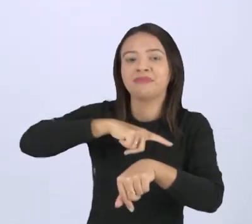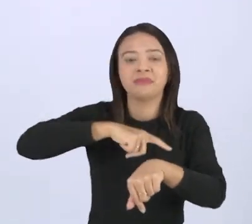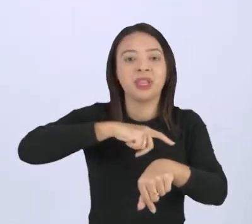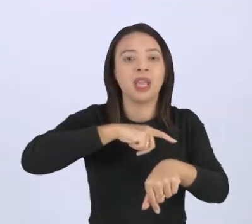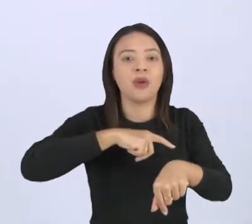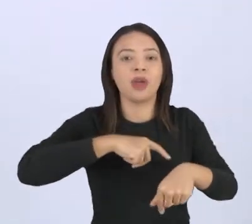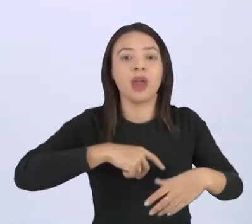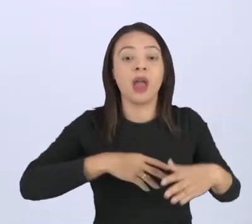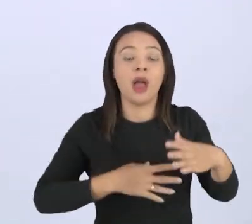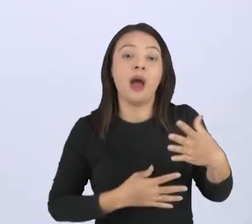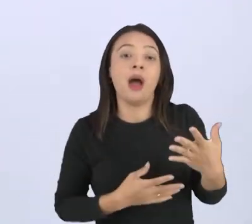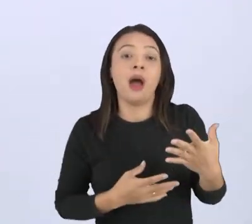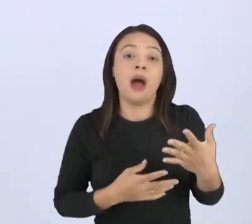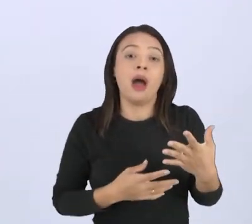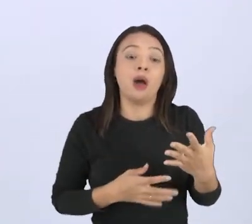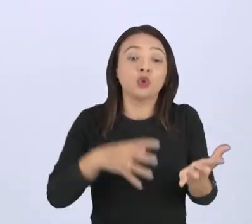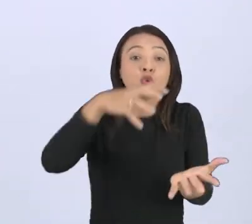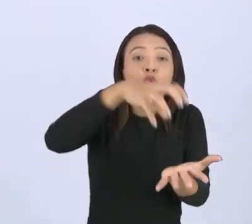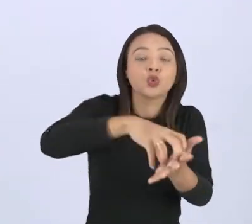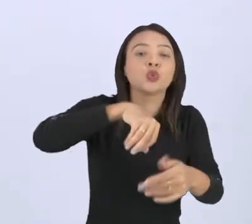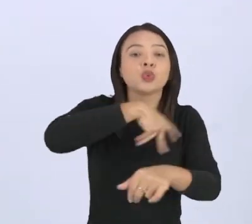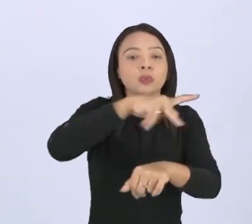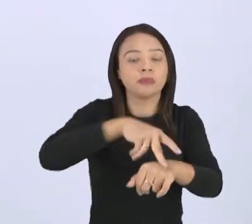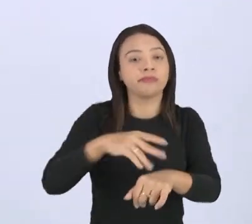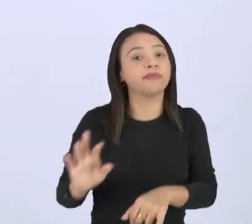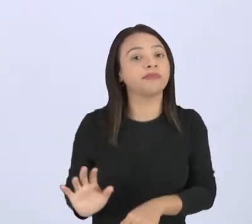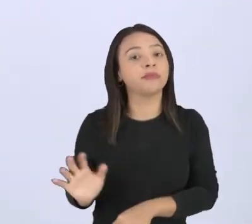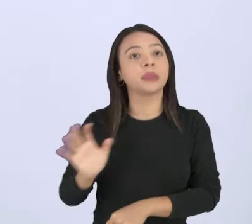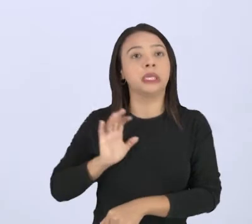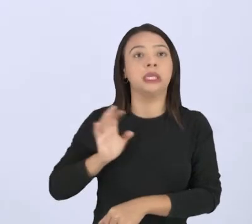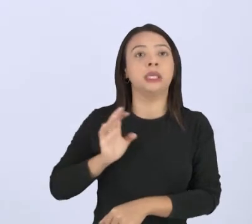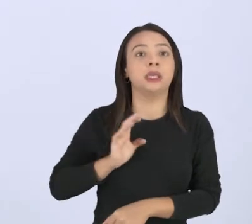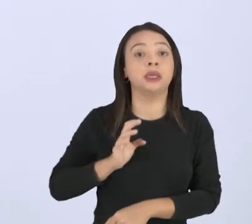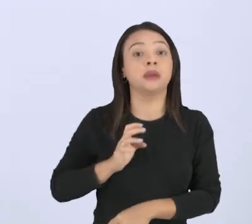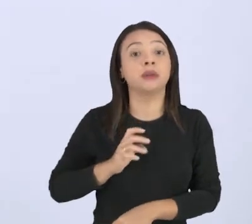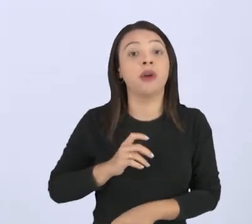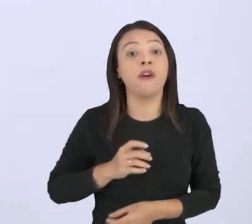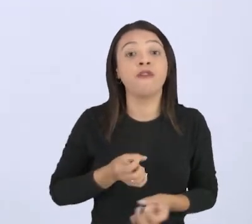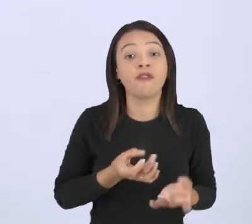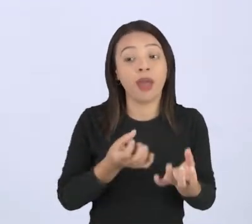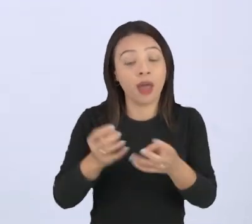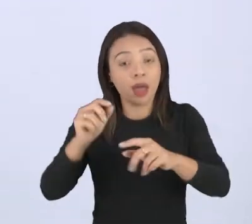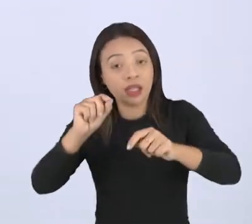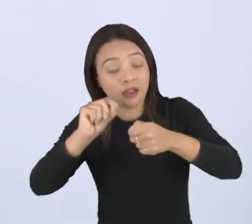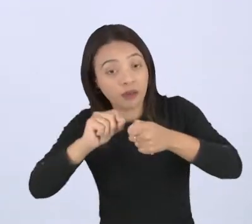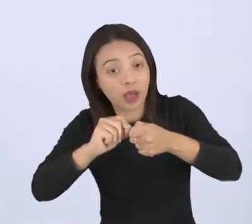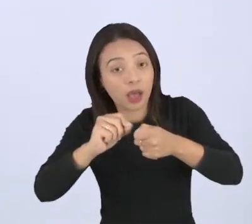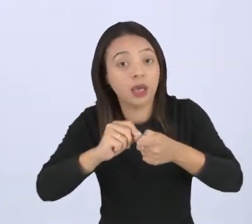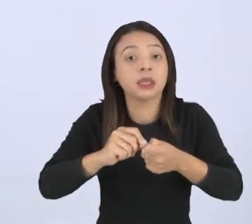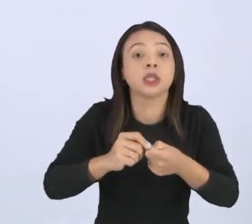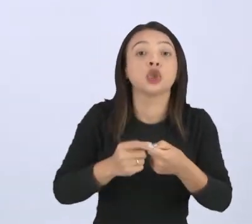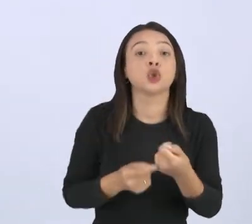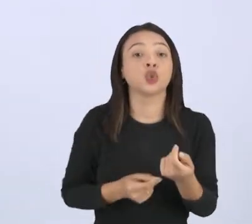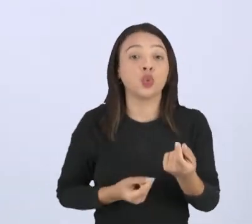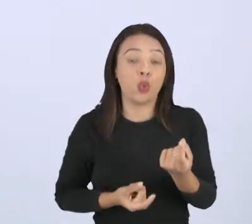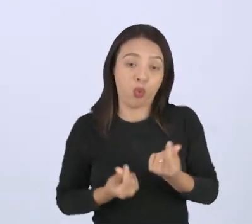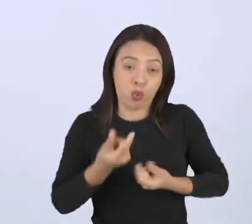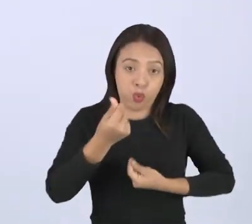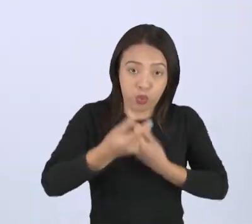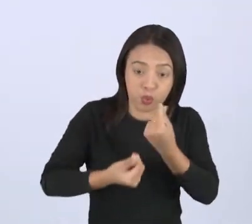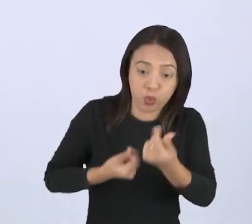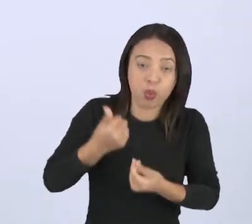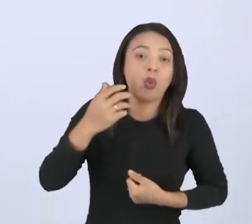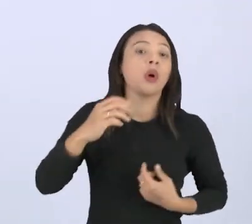ricos, produzem para atender o mercado mundial e investem em tecnologia de alta produtividade, para que